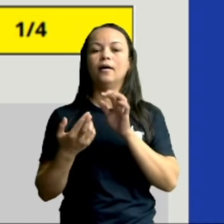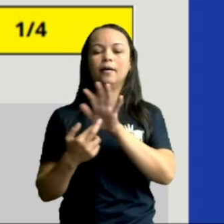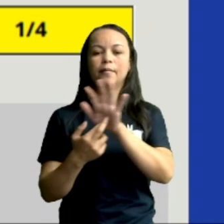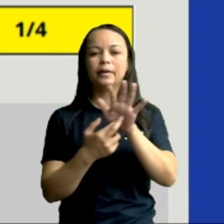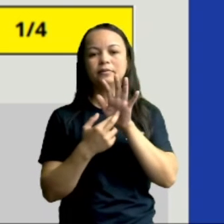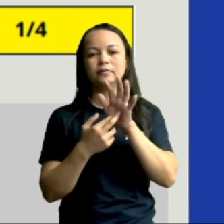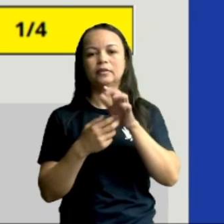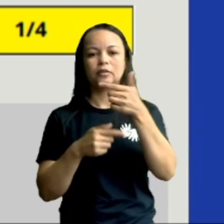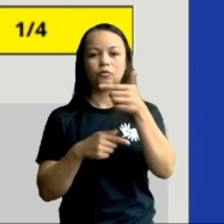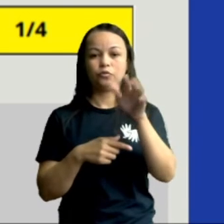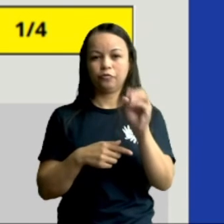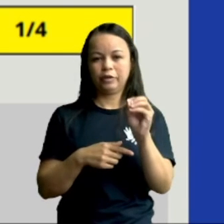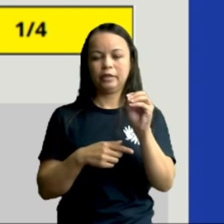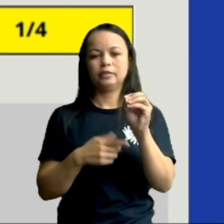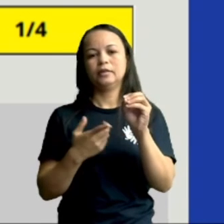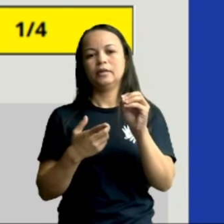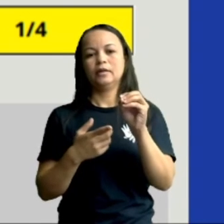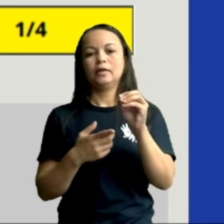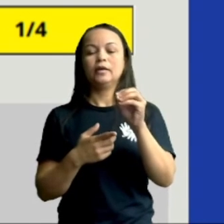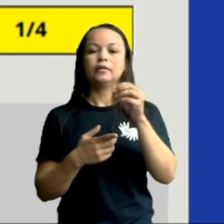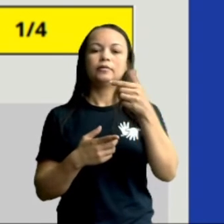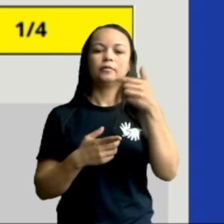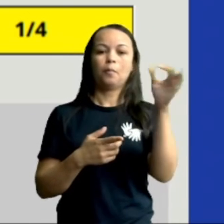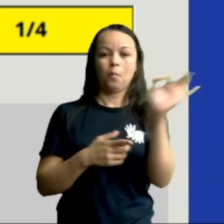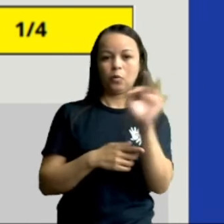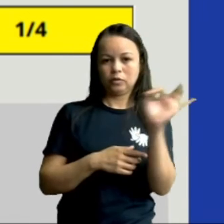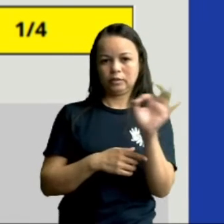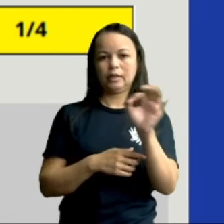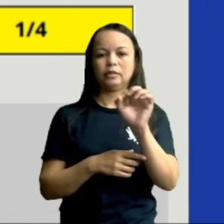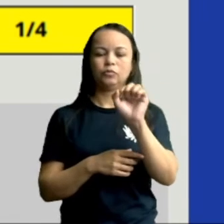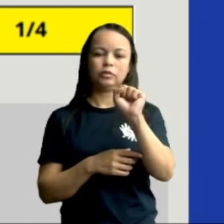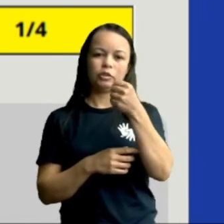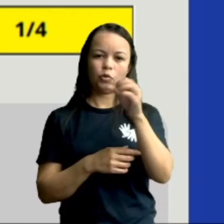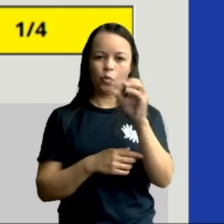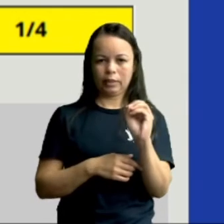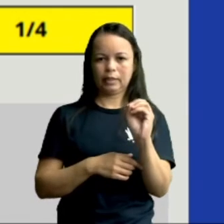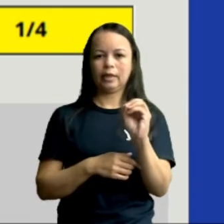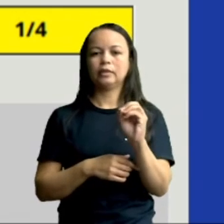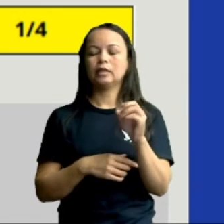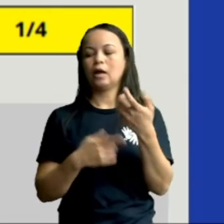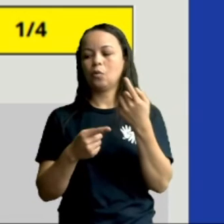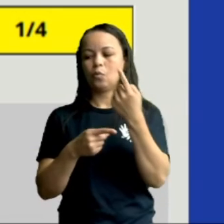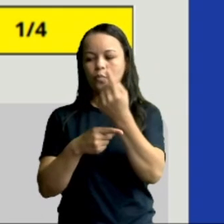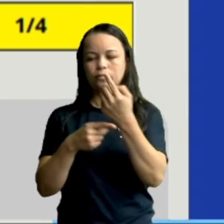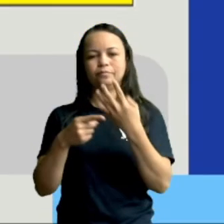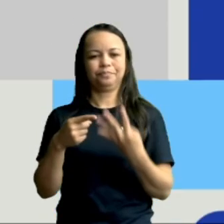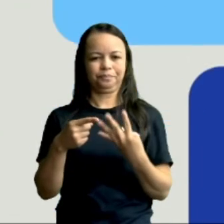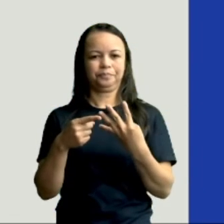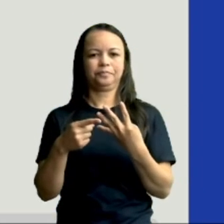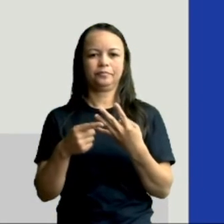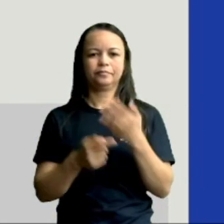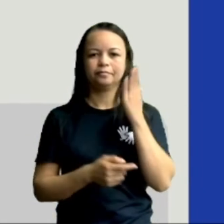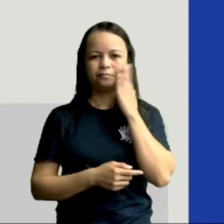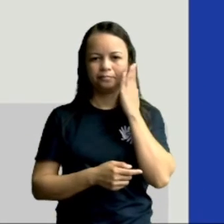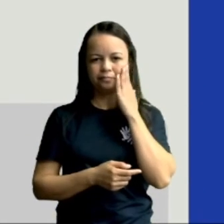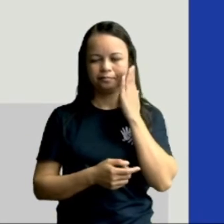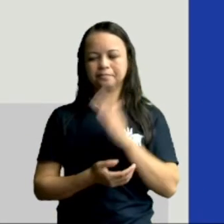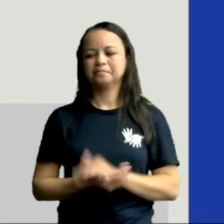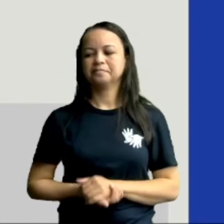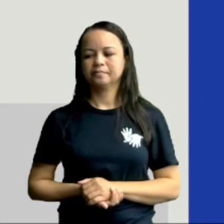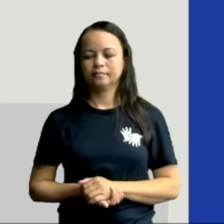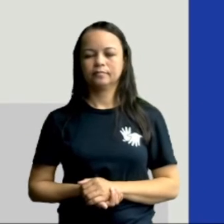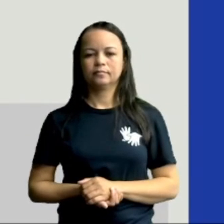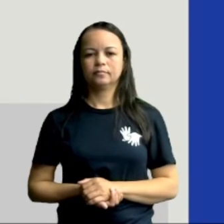a 25% de 80. Eu tenho a representação amarela como 1/4. Deu para entender?